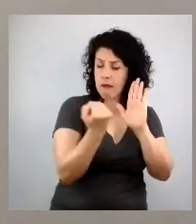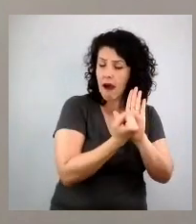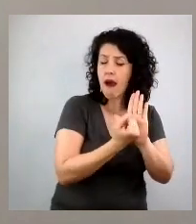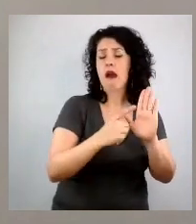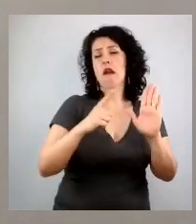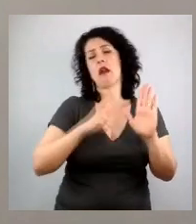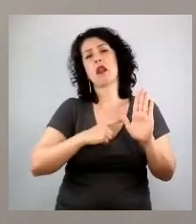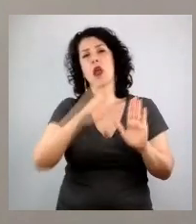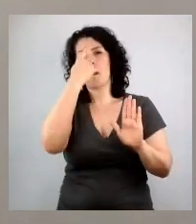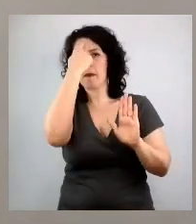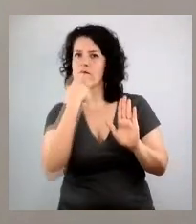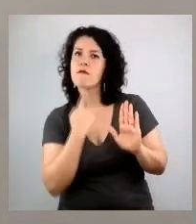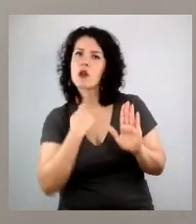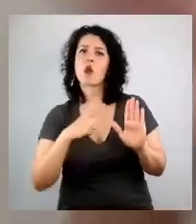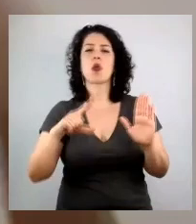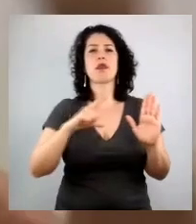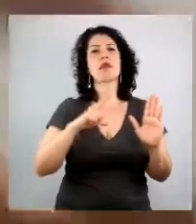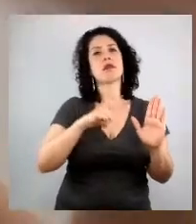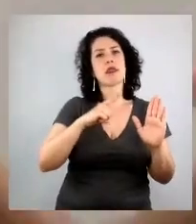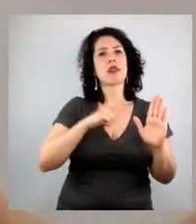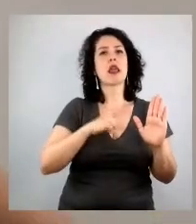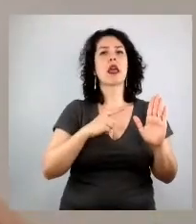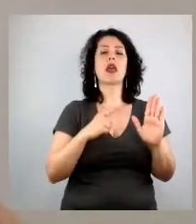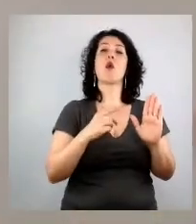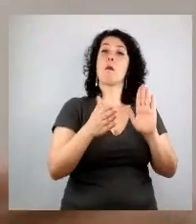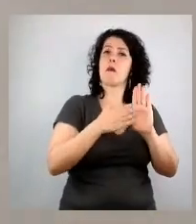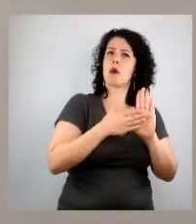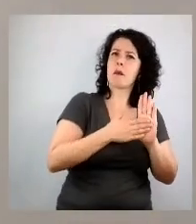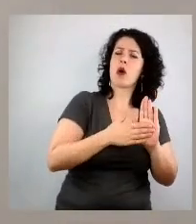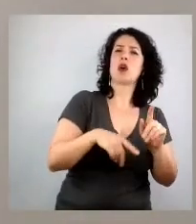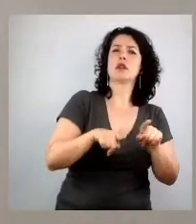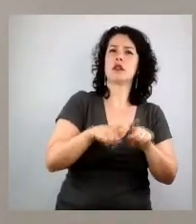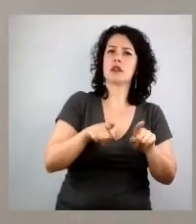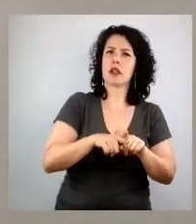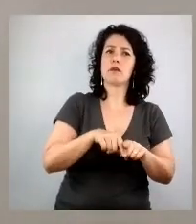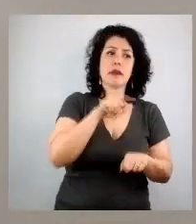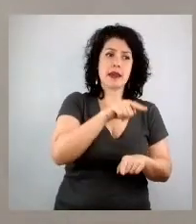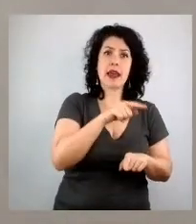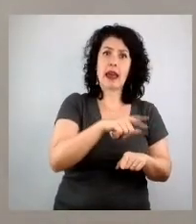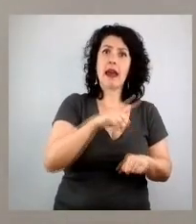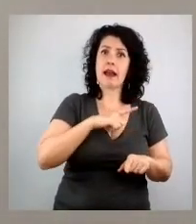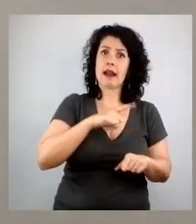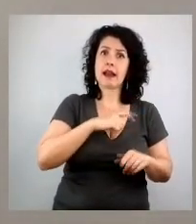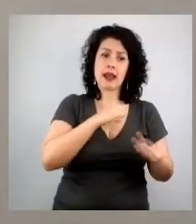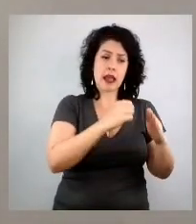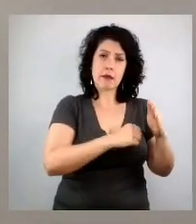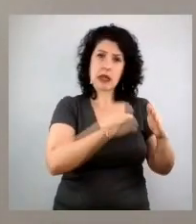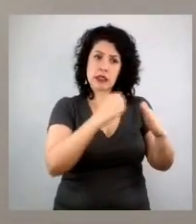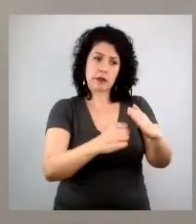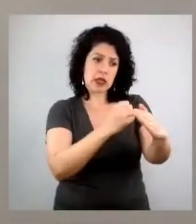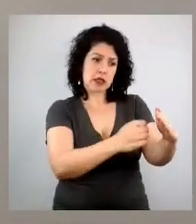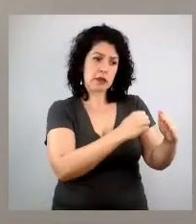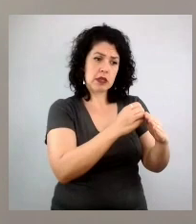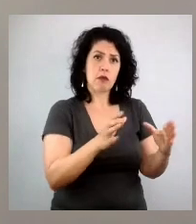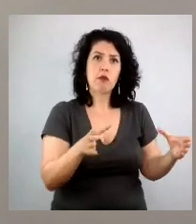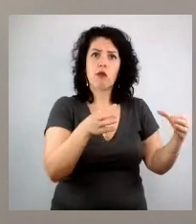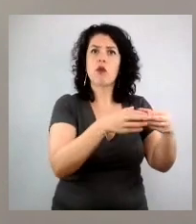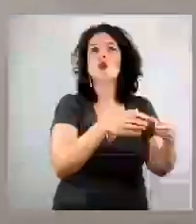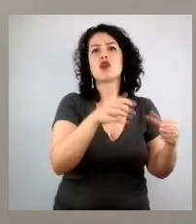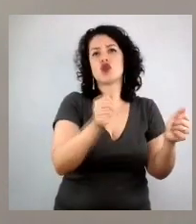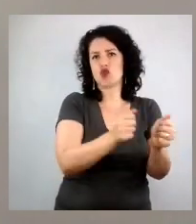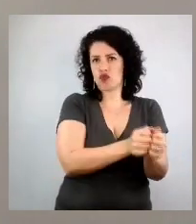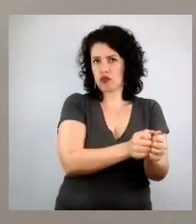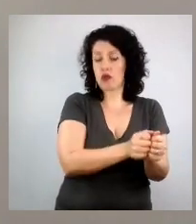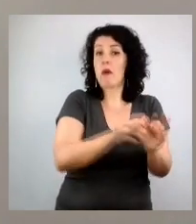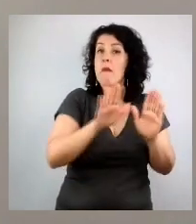que Multishow é a ponta de várias outras caixinhas. Então, assim, eu não tenho como mudar tudo. Mas o que eu posso fazer de transformação ao meu redor é